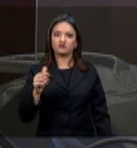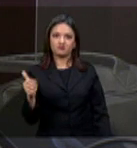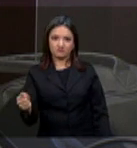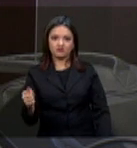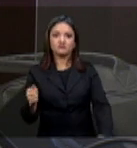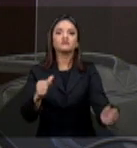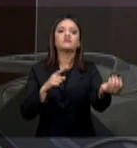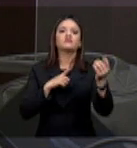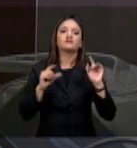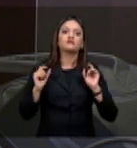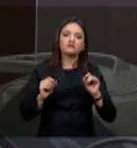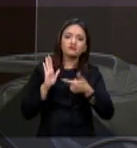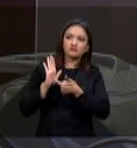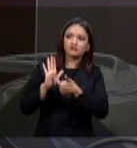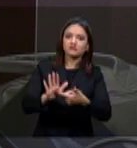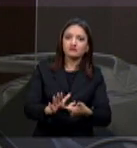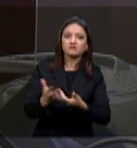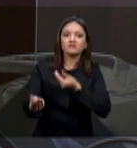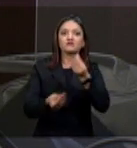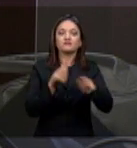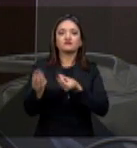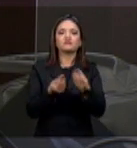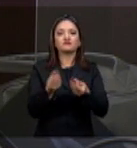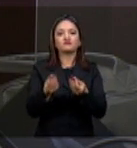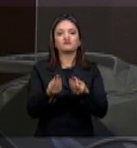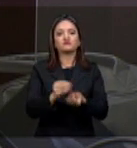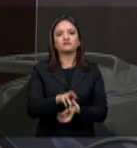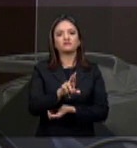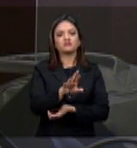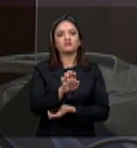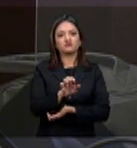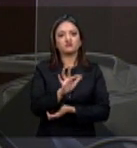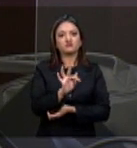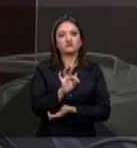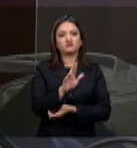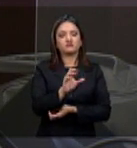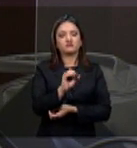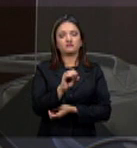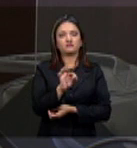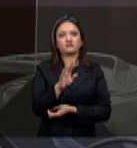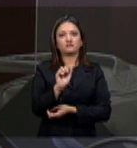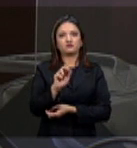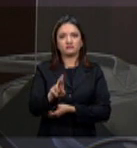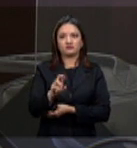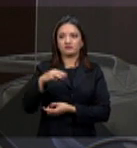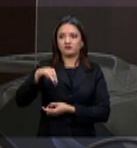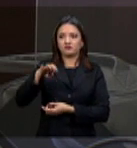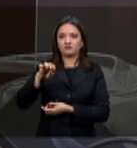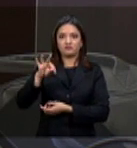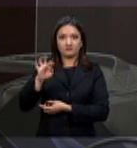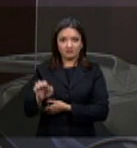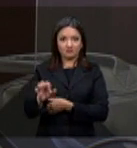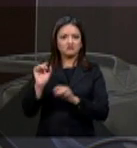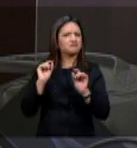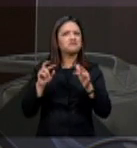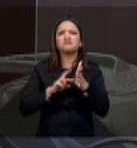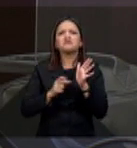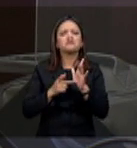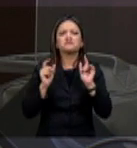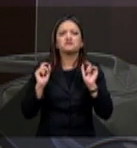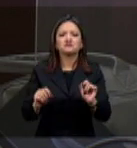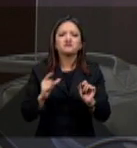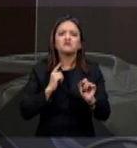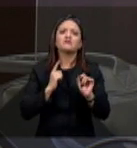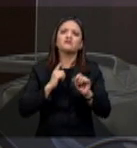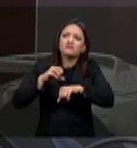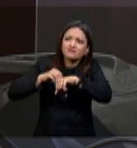apresentam ao mundo o Reflorestar Mentes. Trata-se de um grande chamamento que fazemos à humanidade, na tentativa de